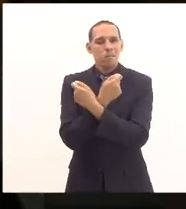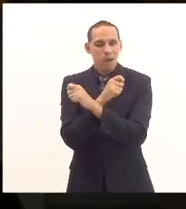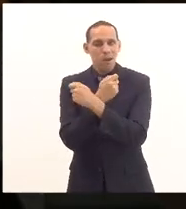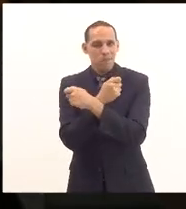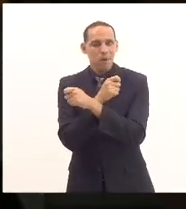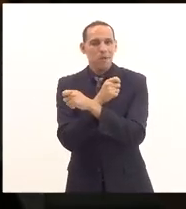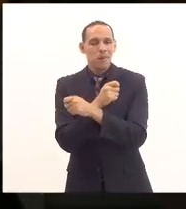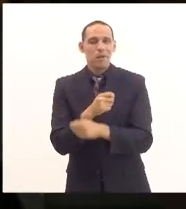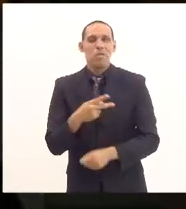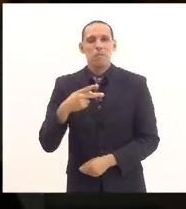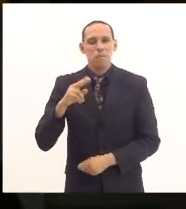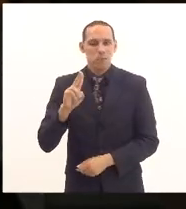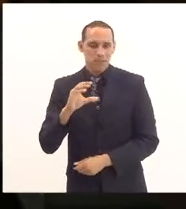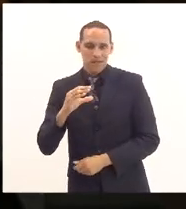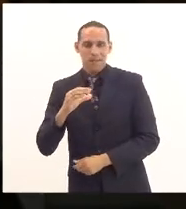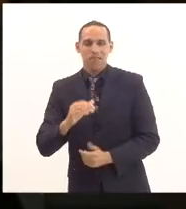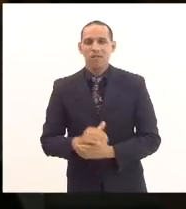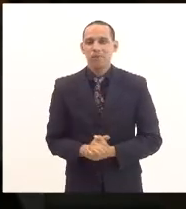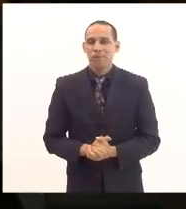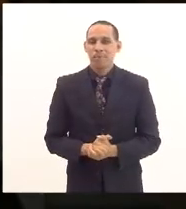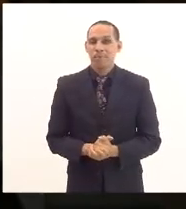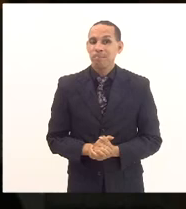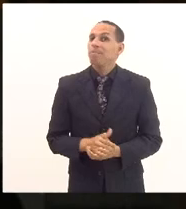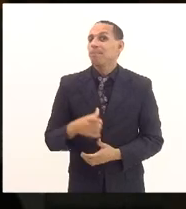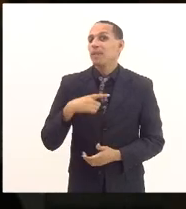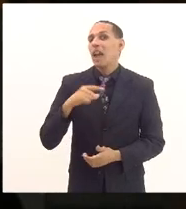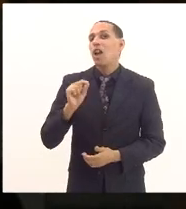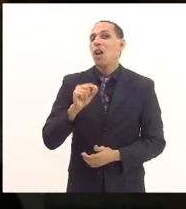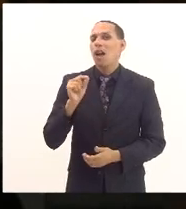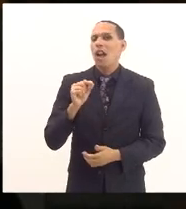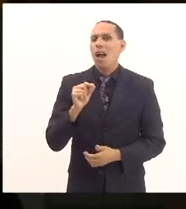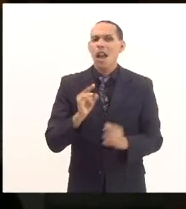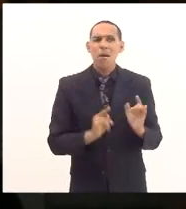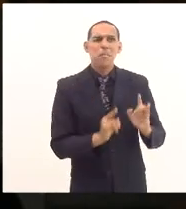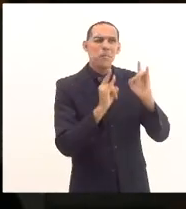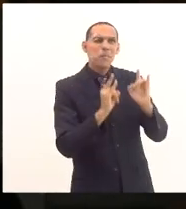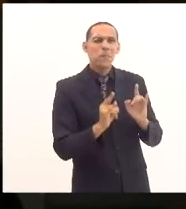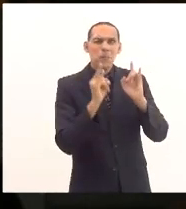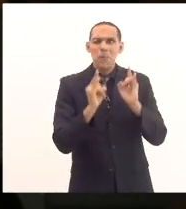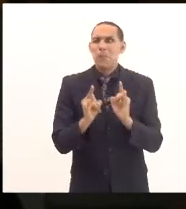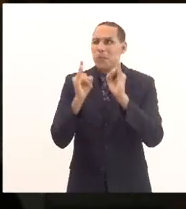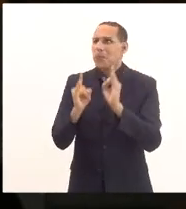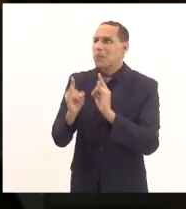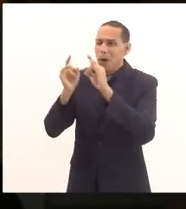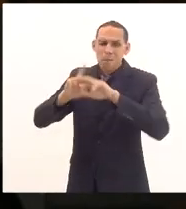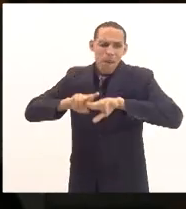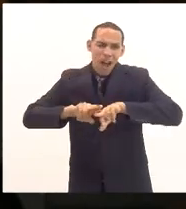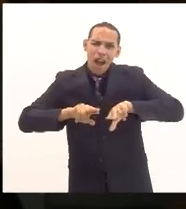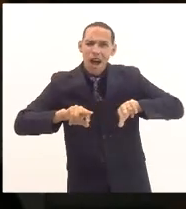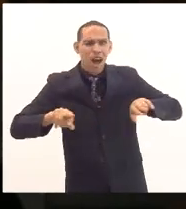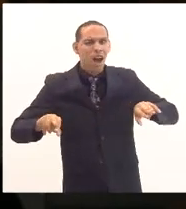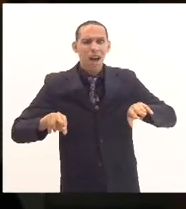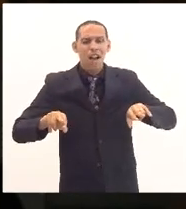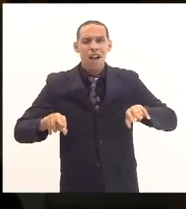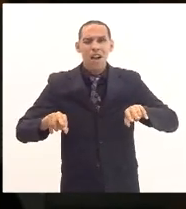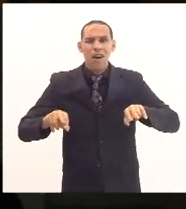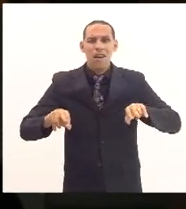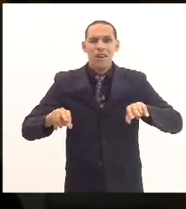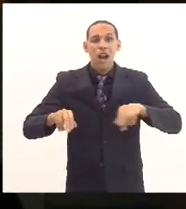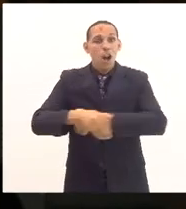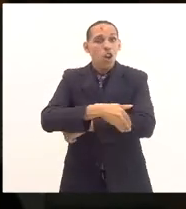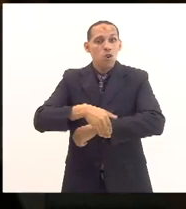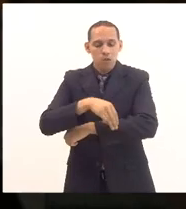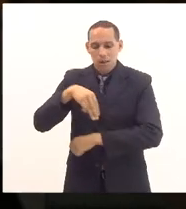Universidade Católica. Você tem uma série de edifícios, quer seja voltada pela extensão da Rua